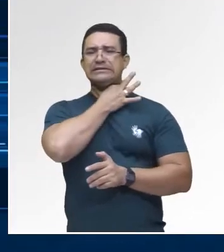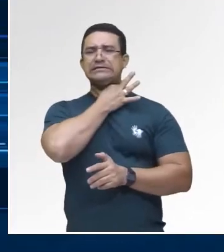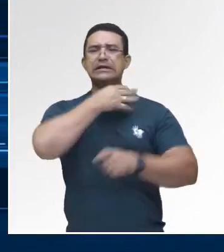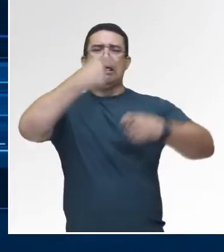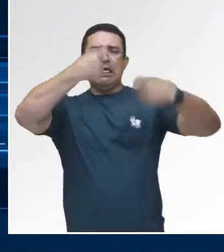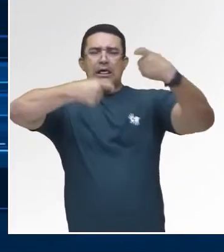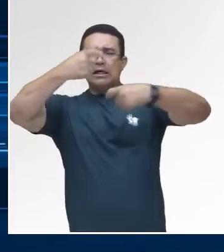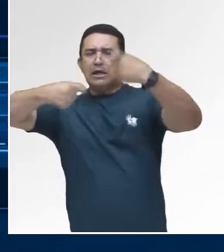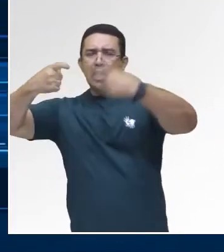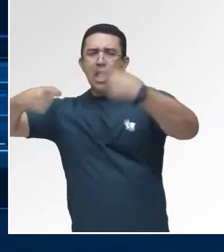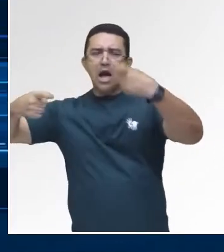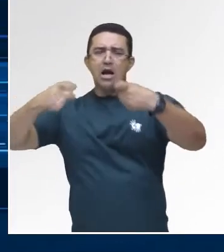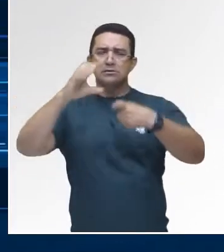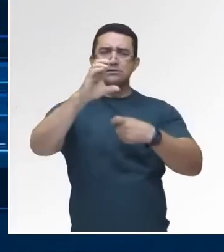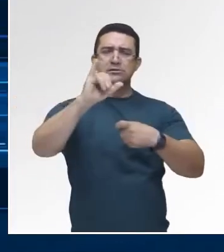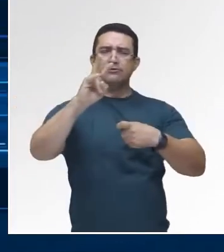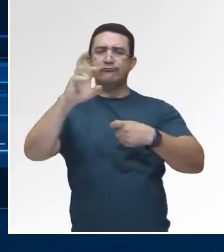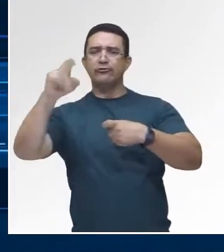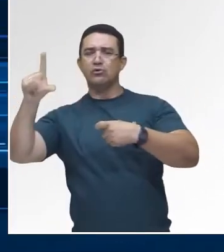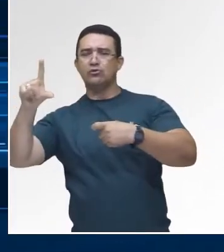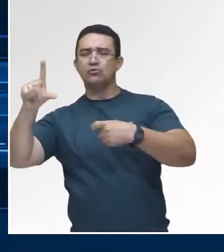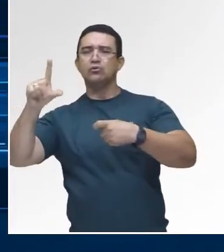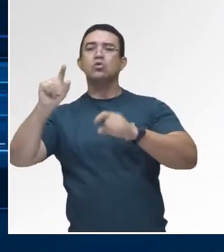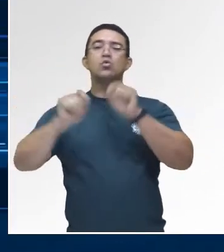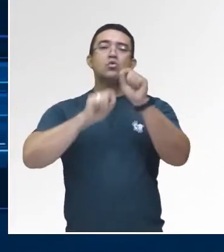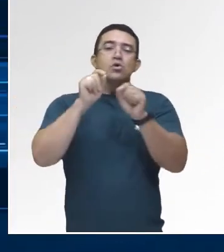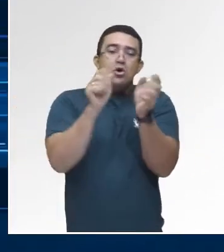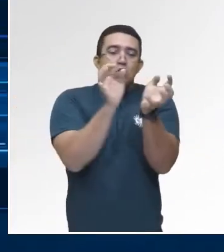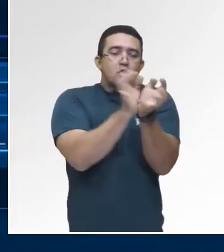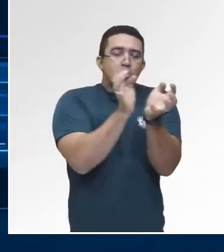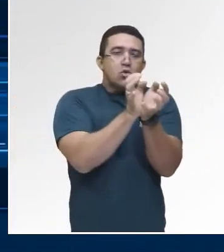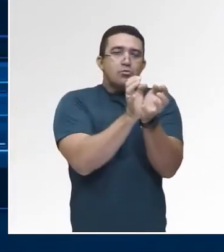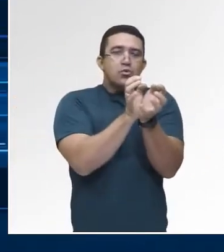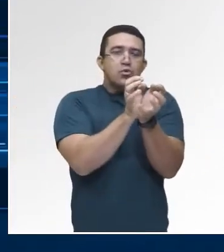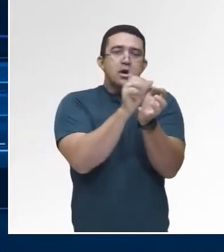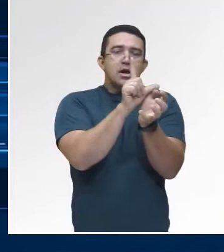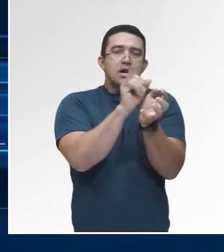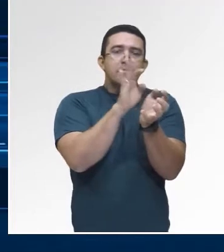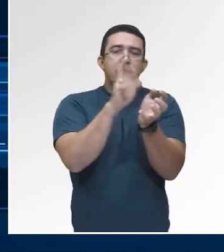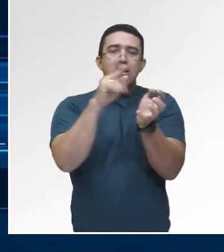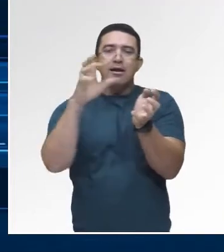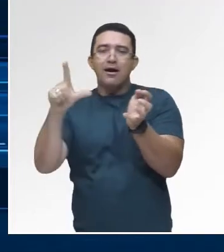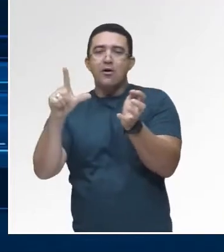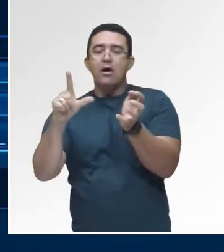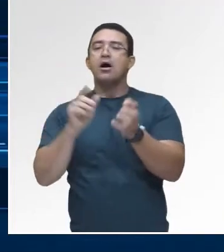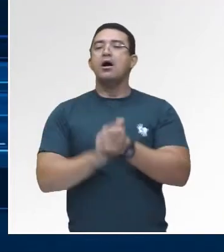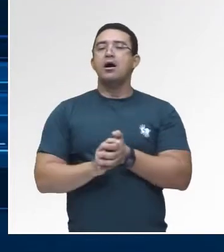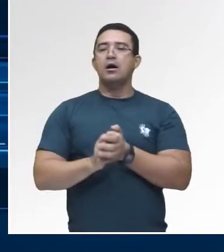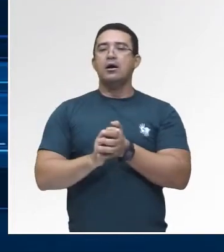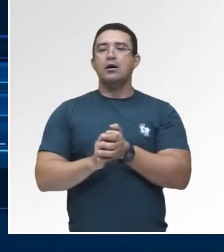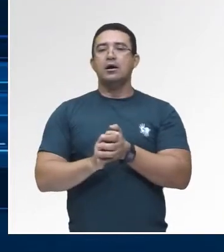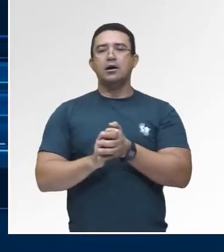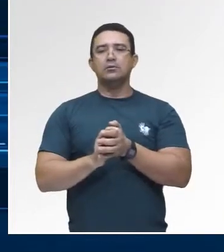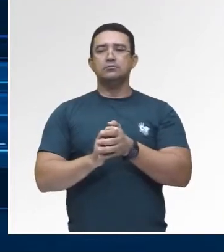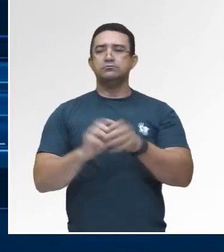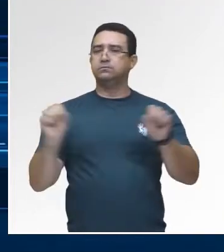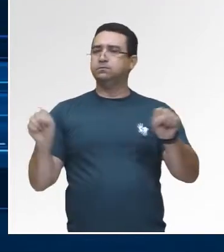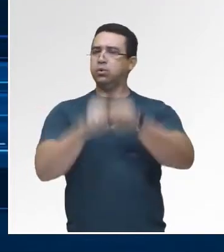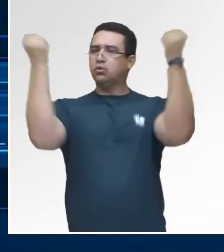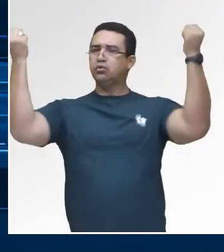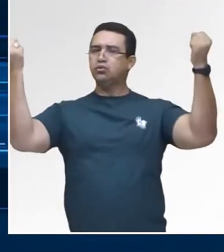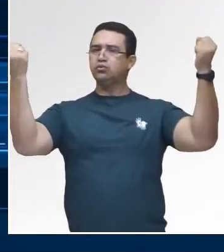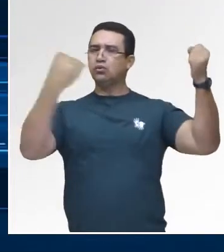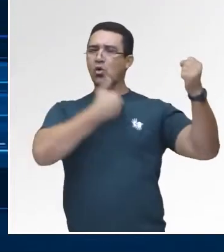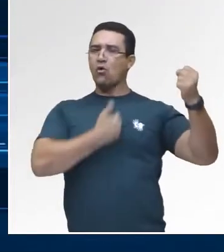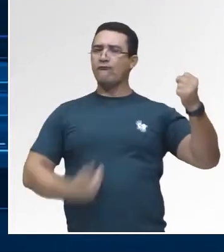se estende por 2 anos. Os liberais, olha só aqui, ó, derrubada aí do governo absolutista. Então os liberais,